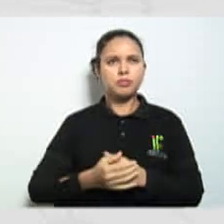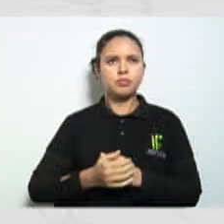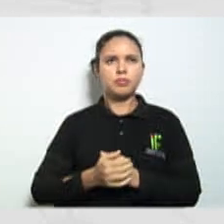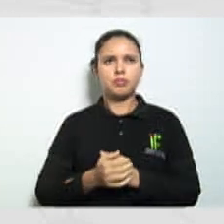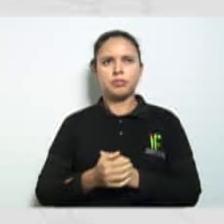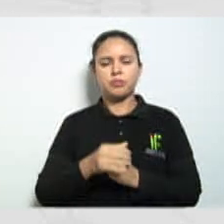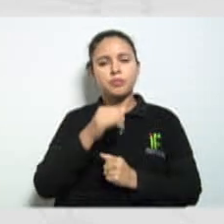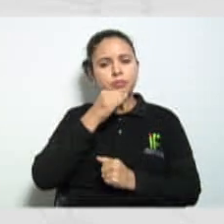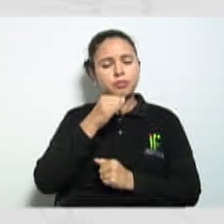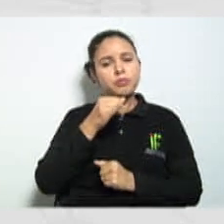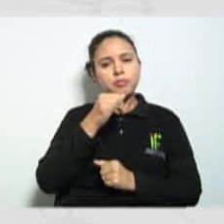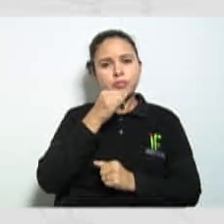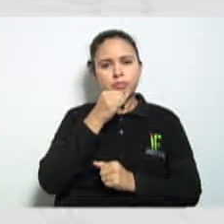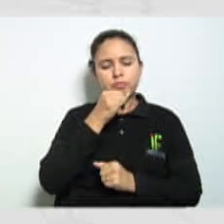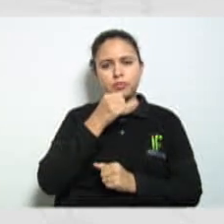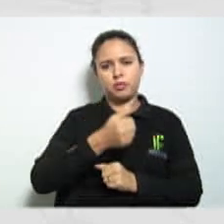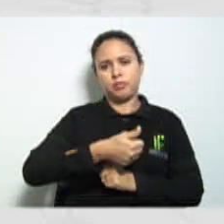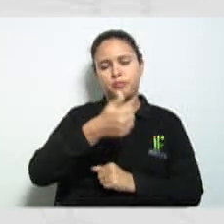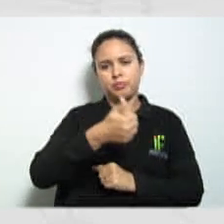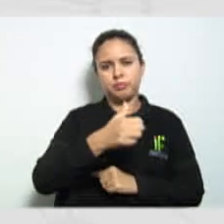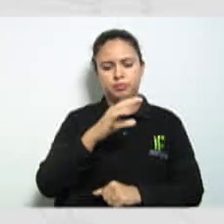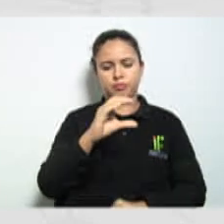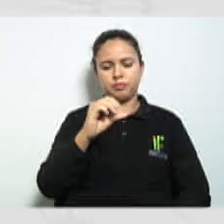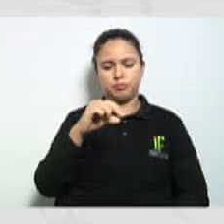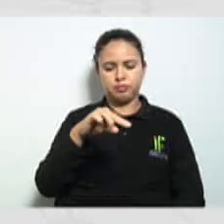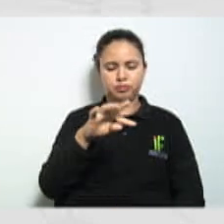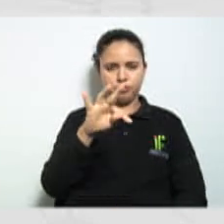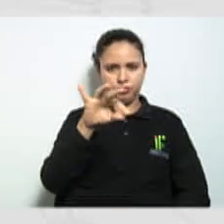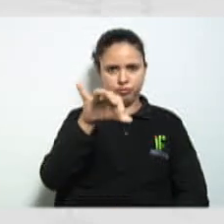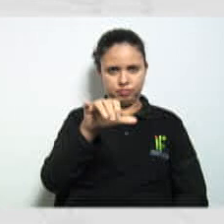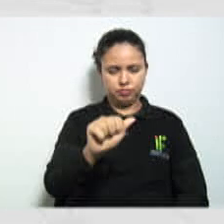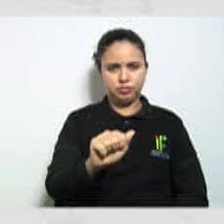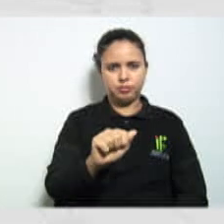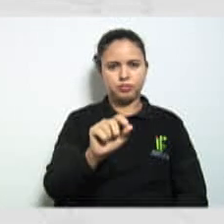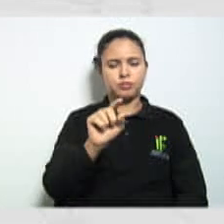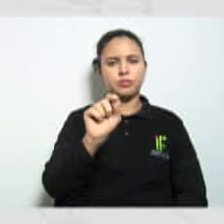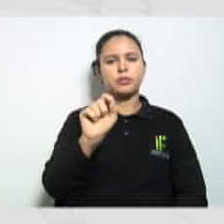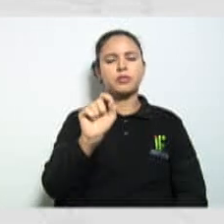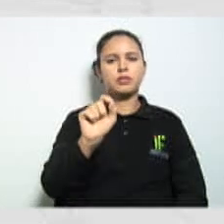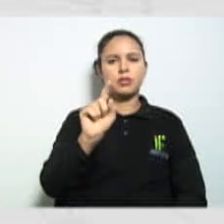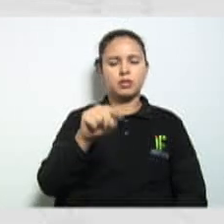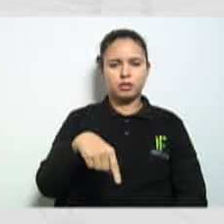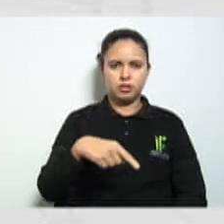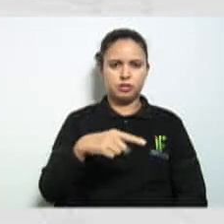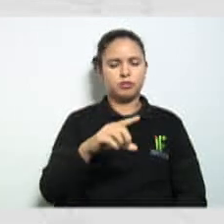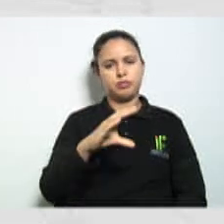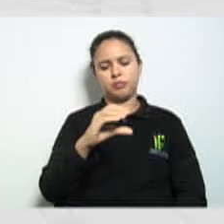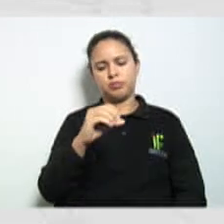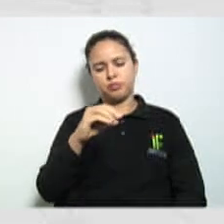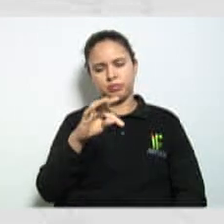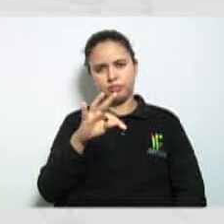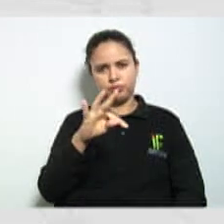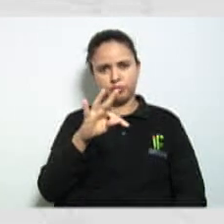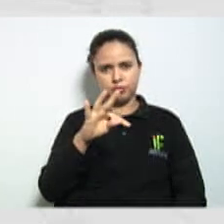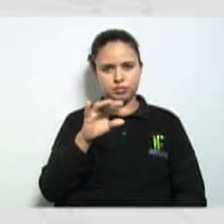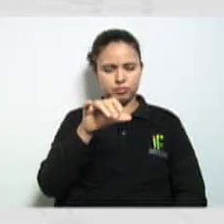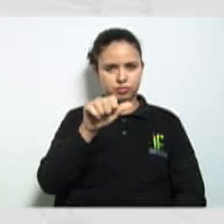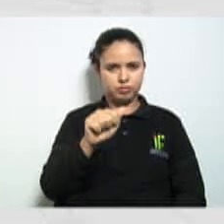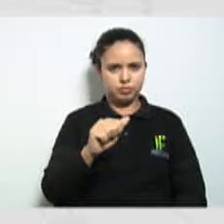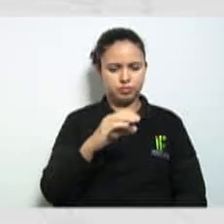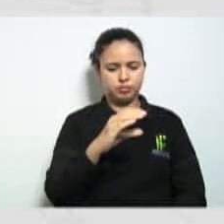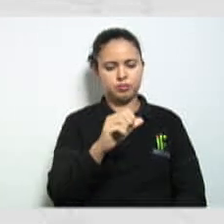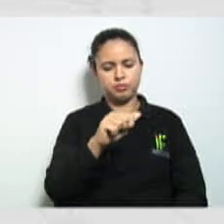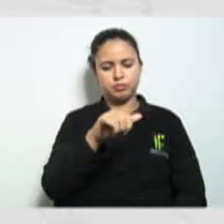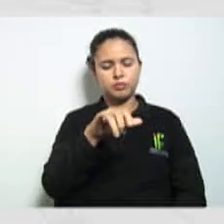balanço patrimonial, a primeira conta que tem que vir é a conta caixa. Depois vem a